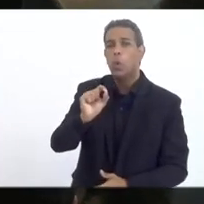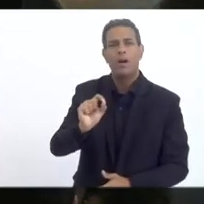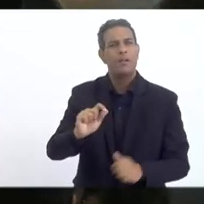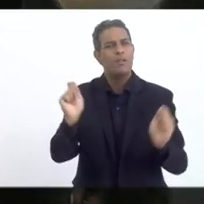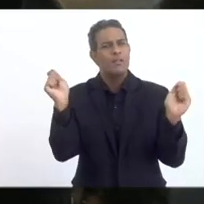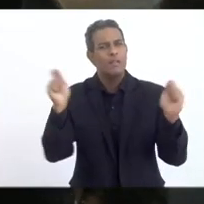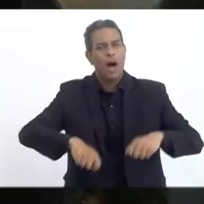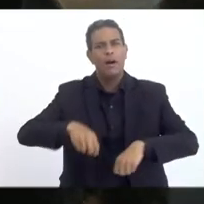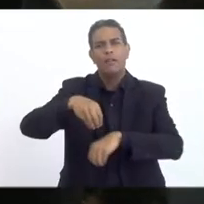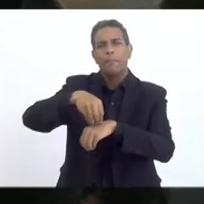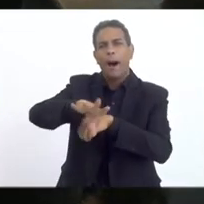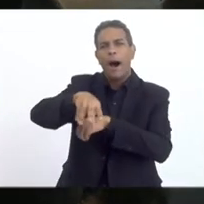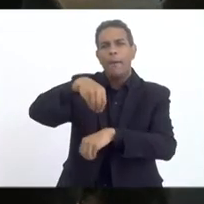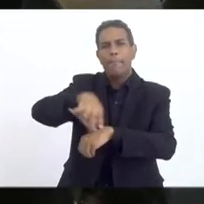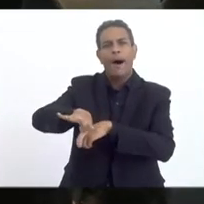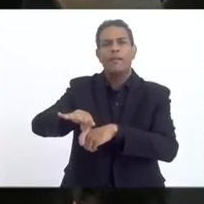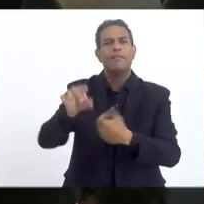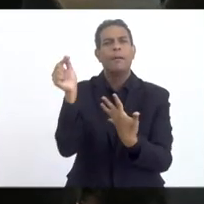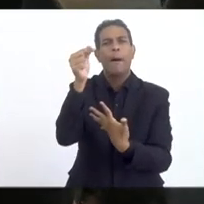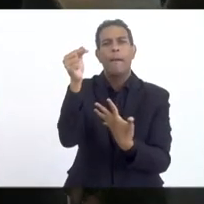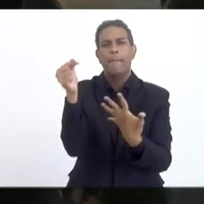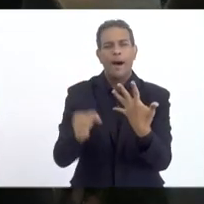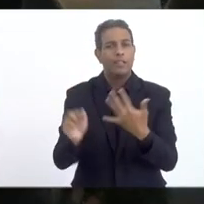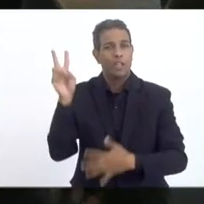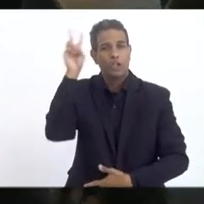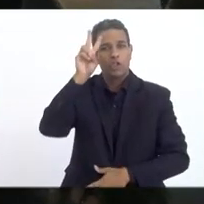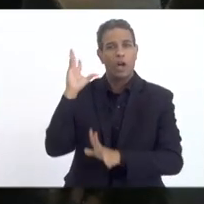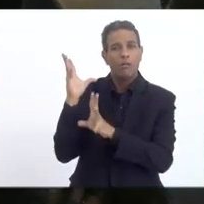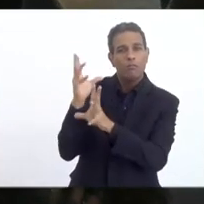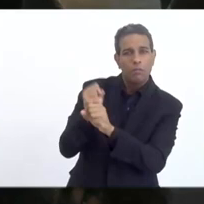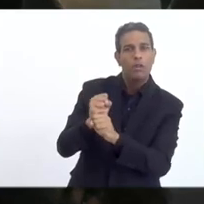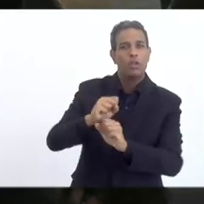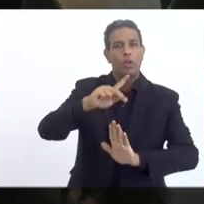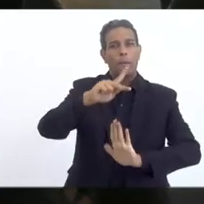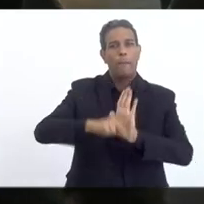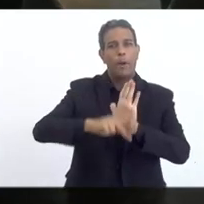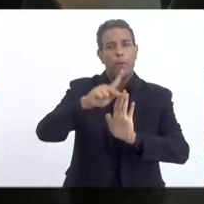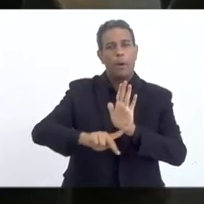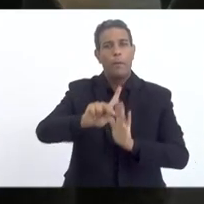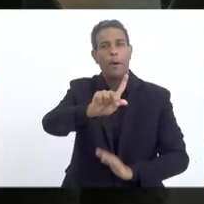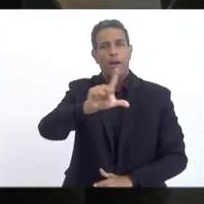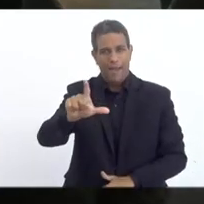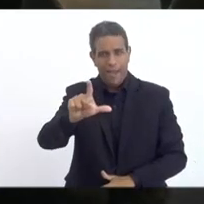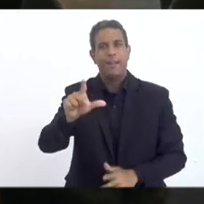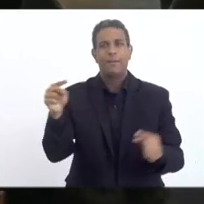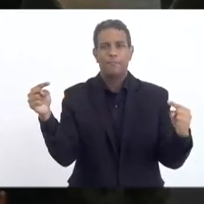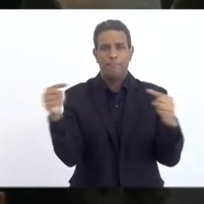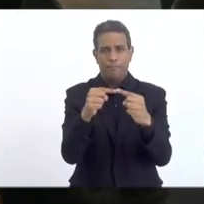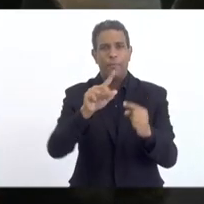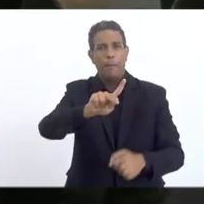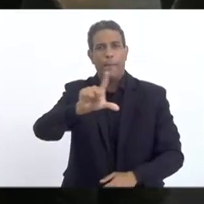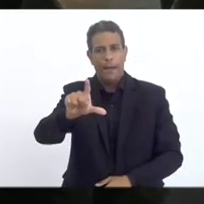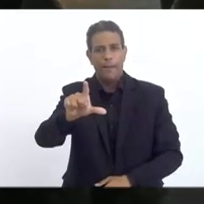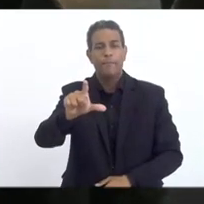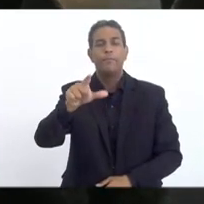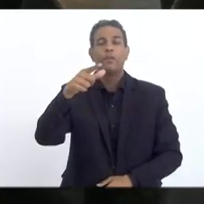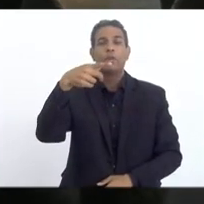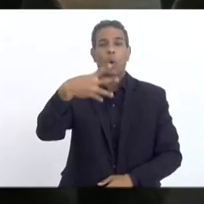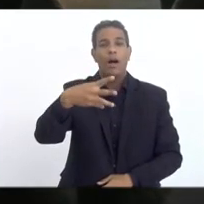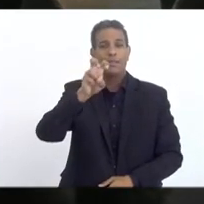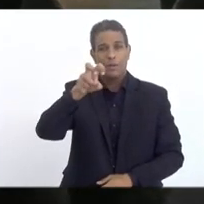poder apresentar um pouquinho da história dos projetos de lei, o PL4348 e o